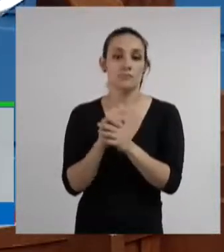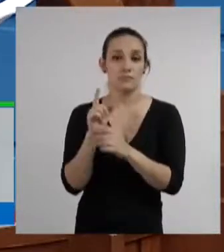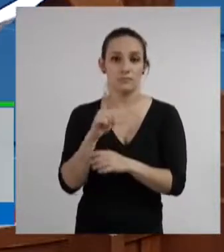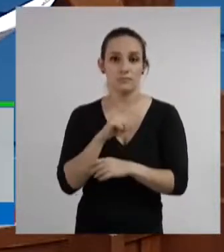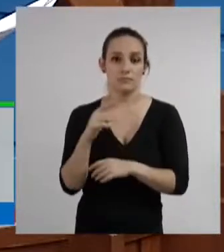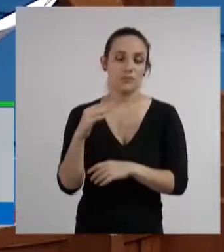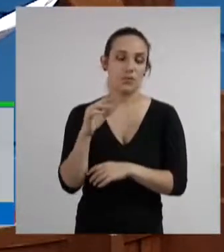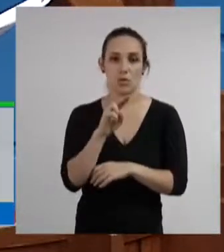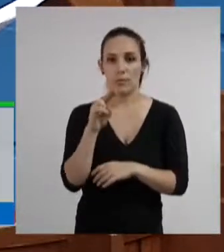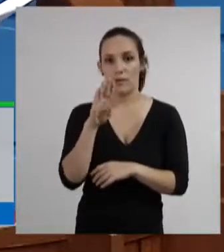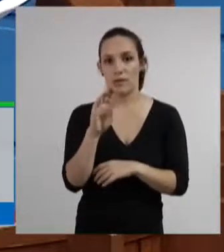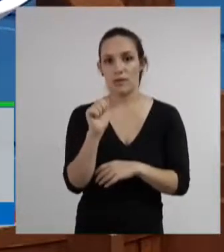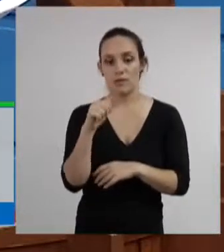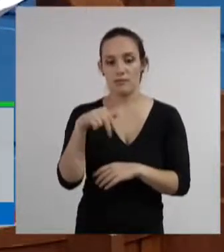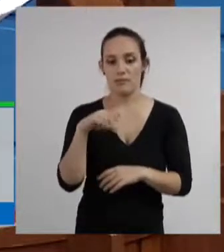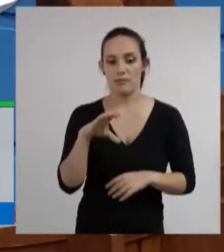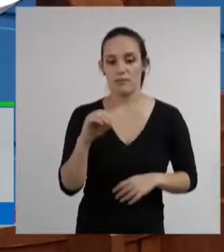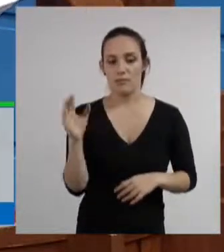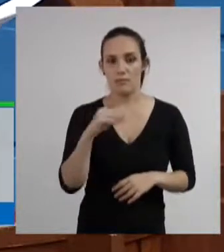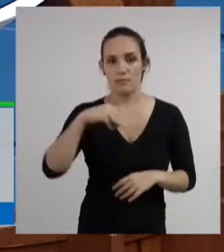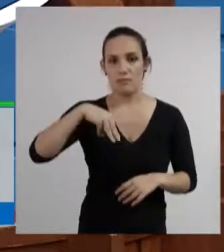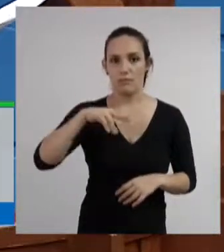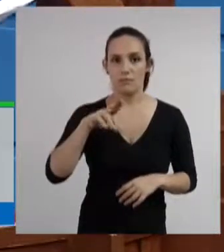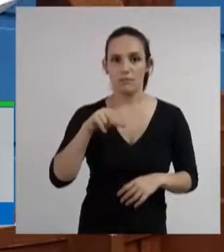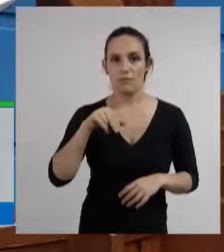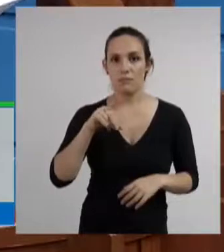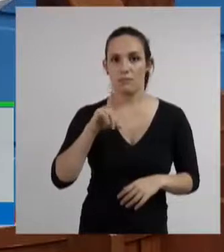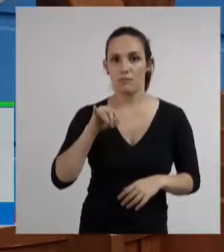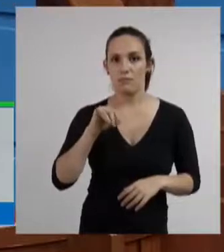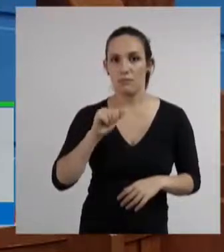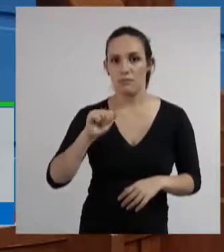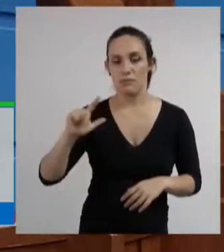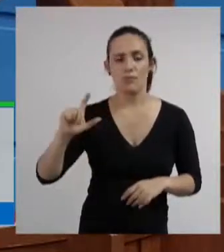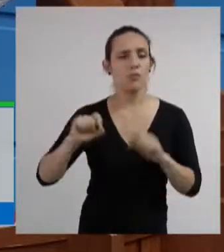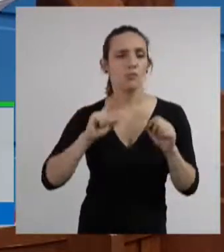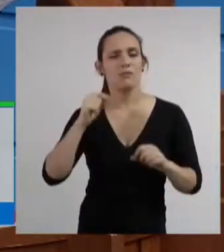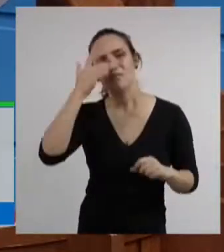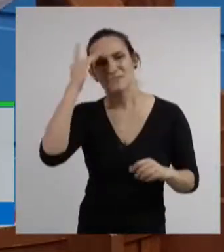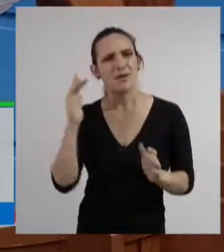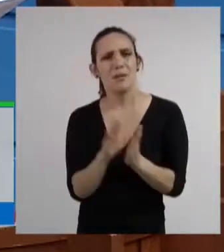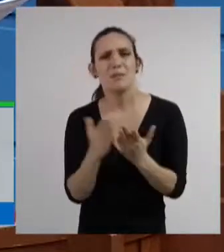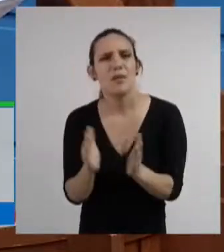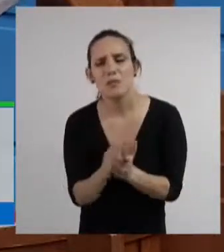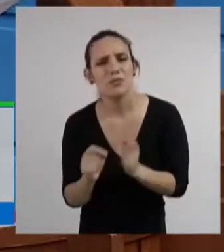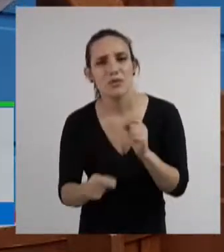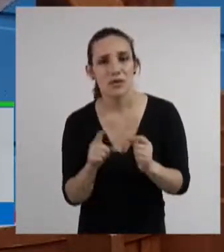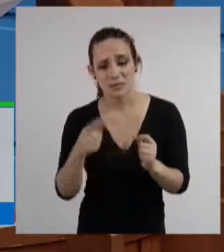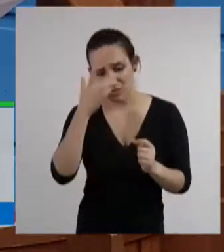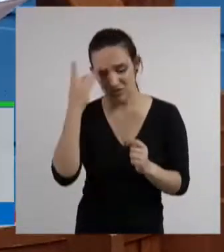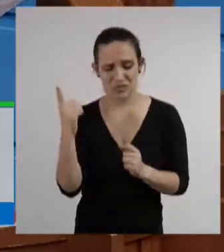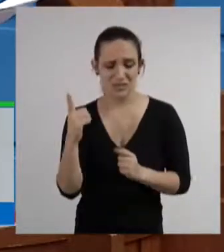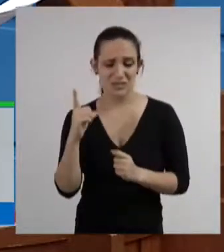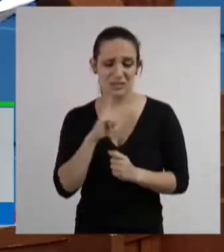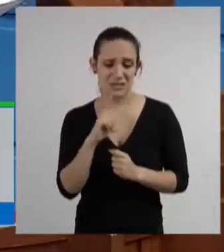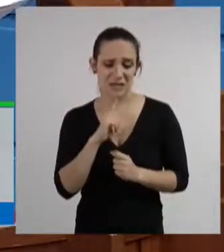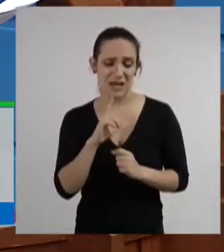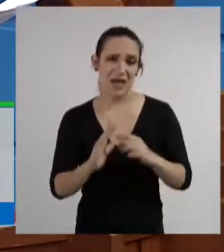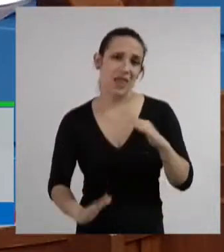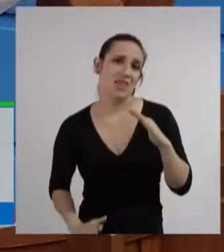Mundial, é considerado pobre aquele que vive com